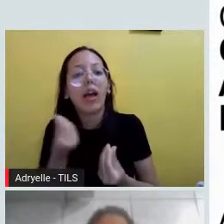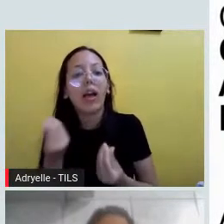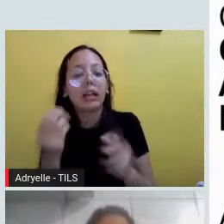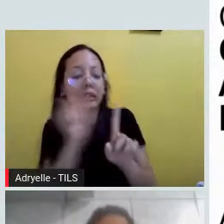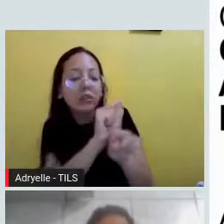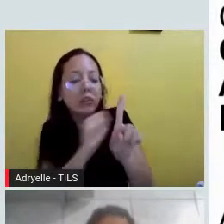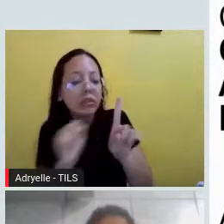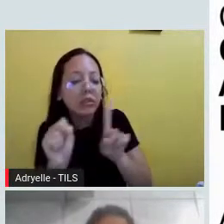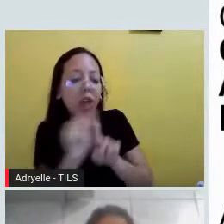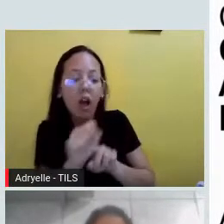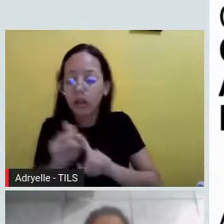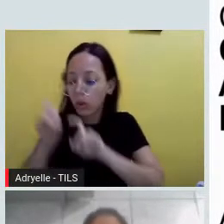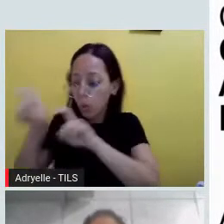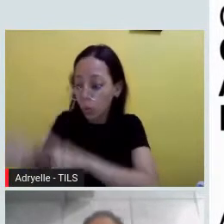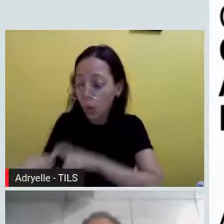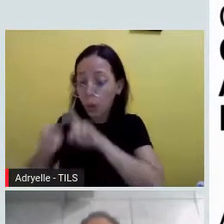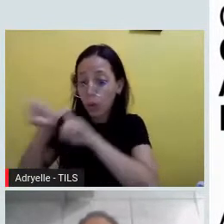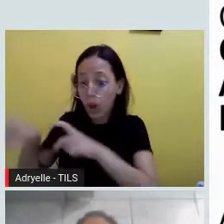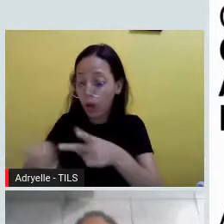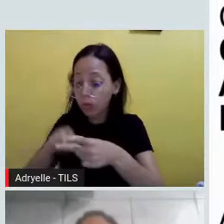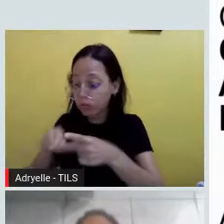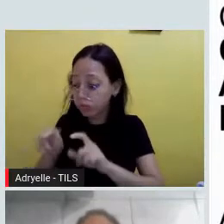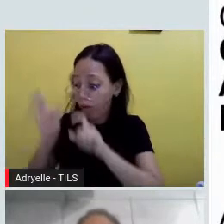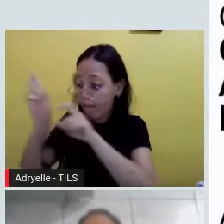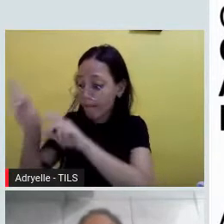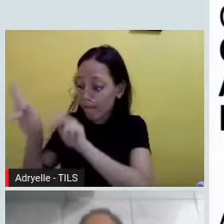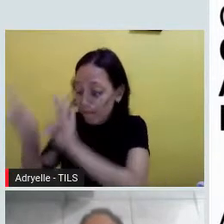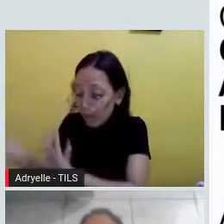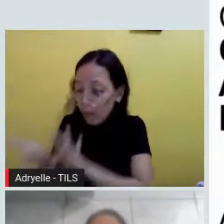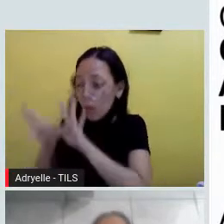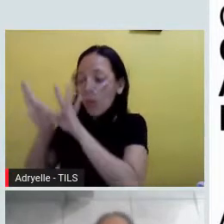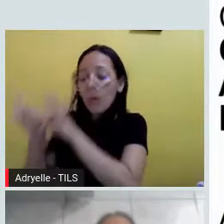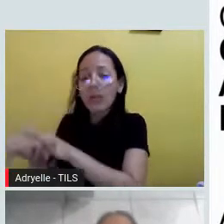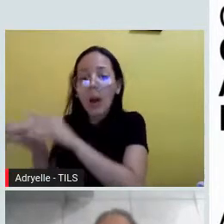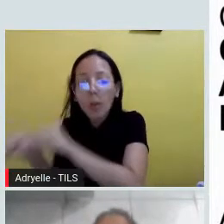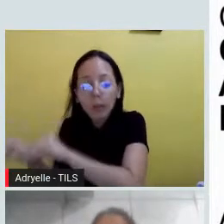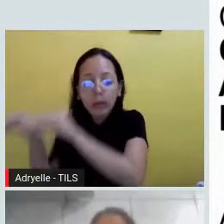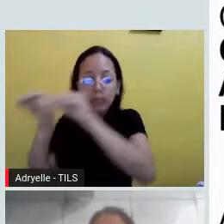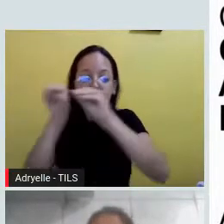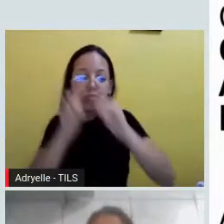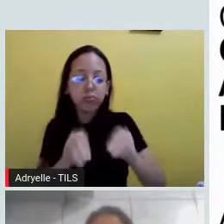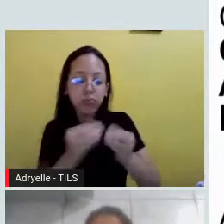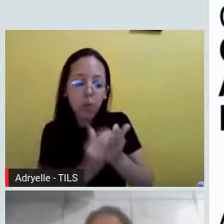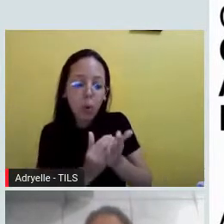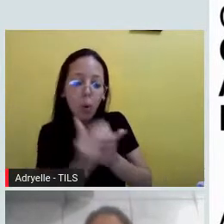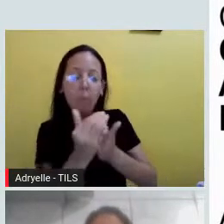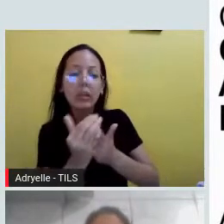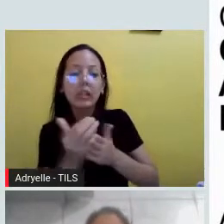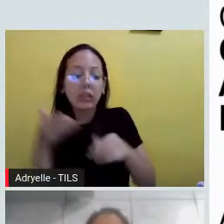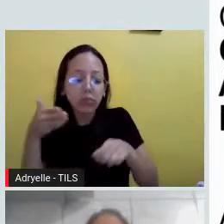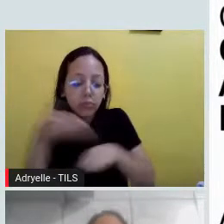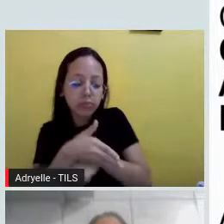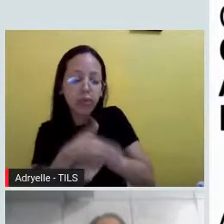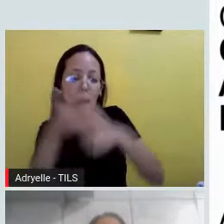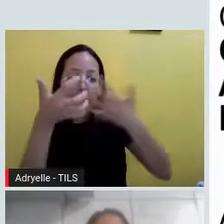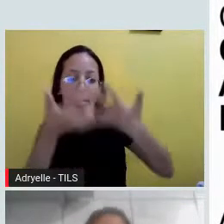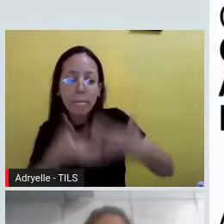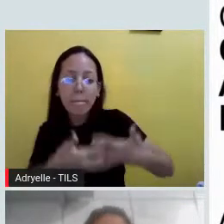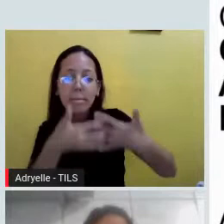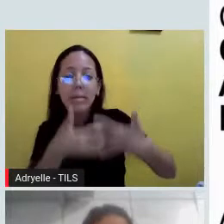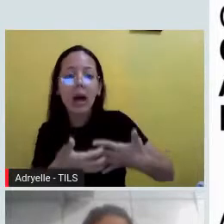sociedade rural, feudal, para a sociedade que está introduzindo o processo de máquina e